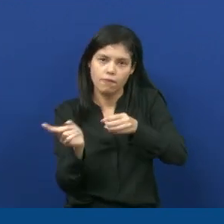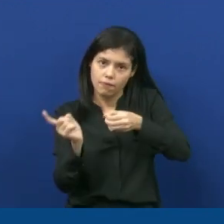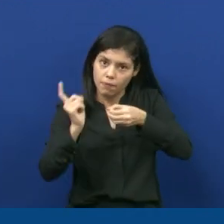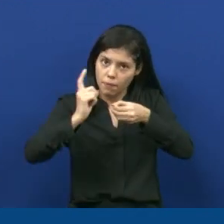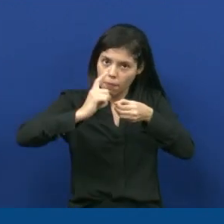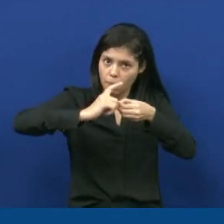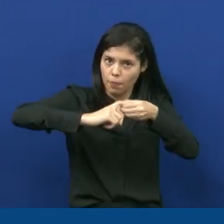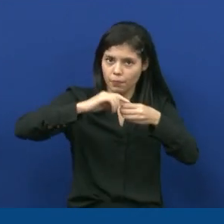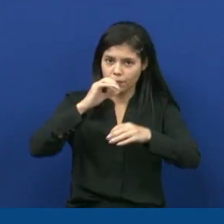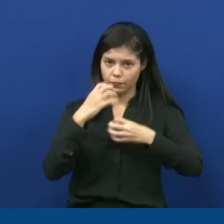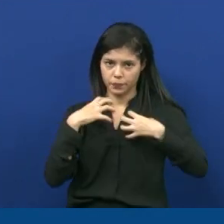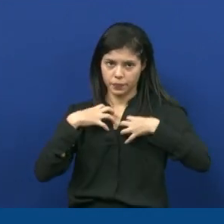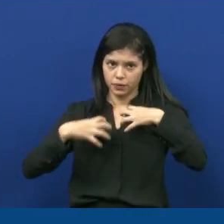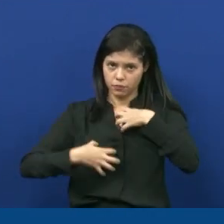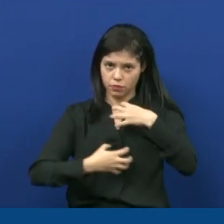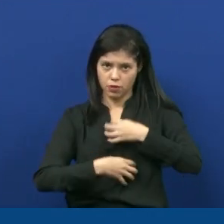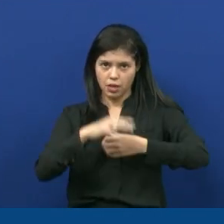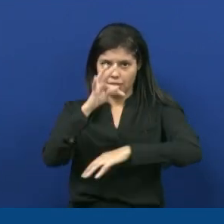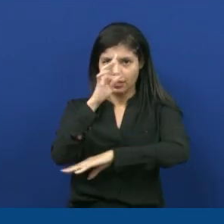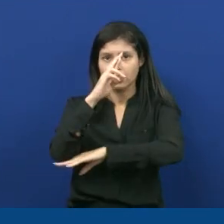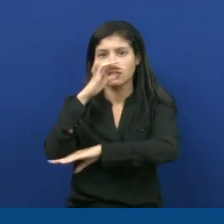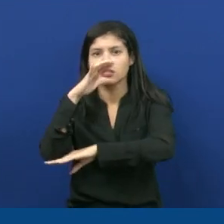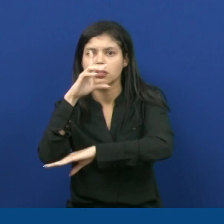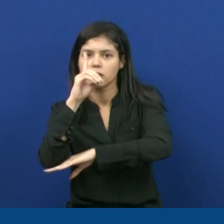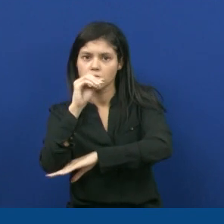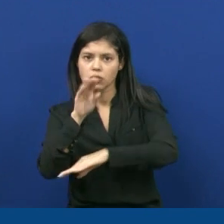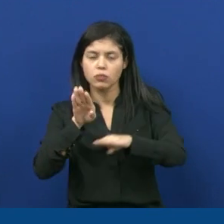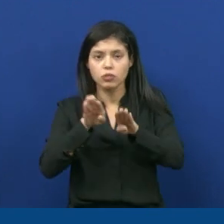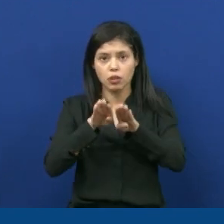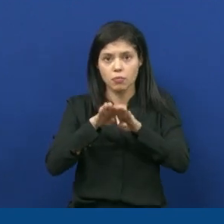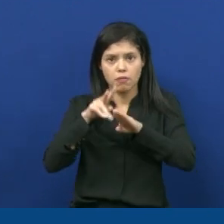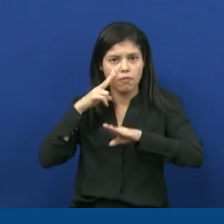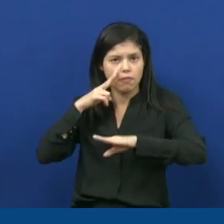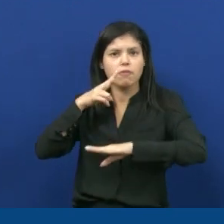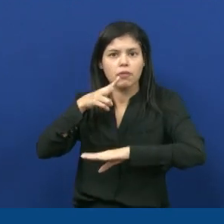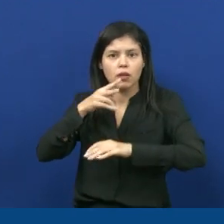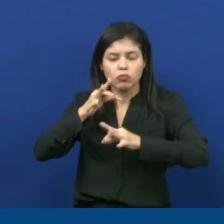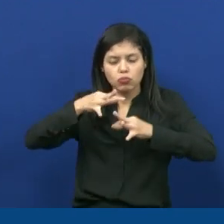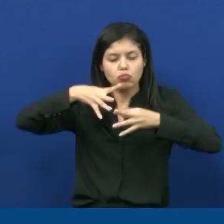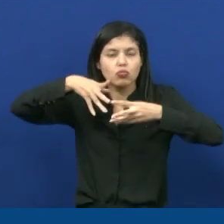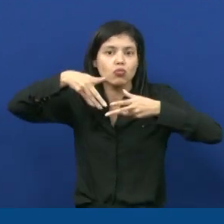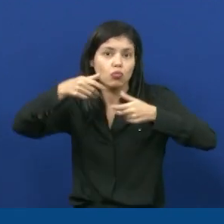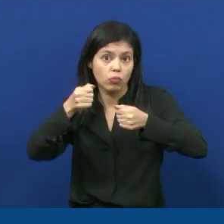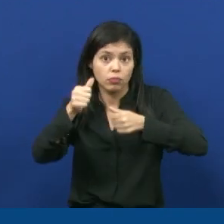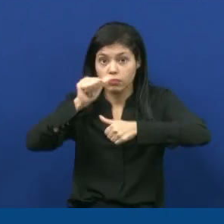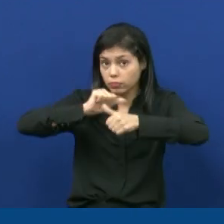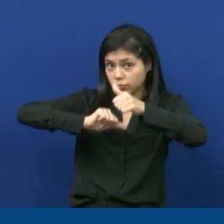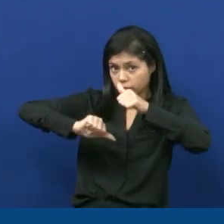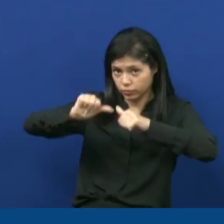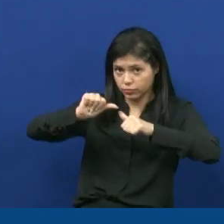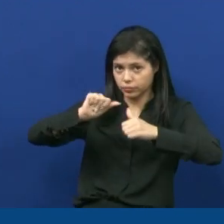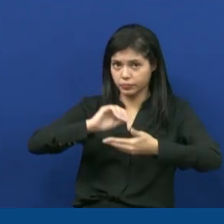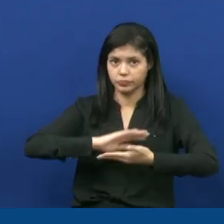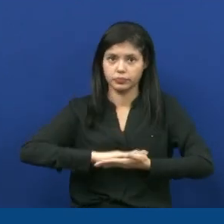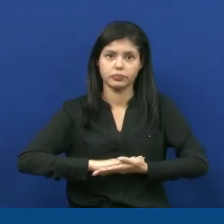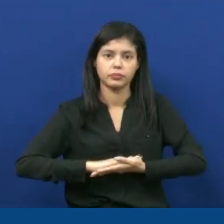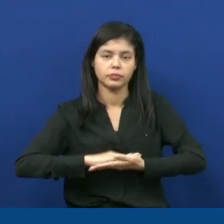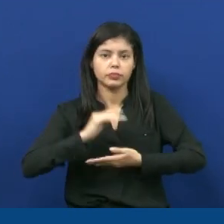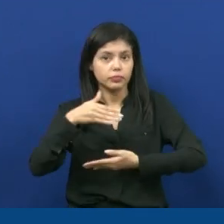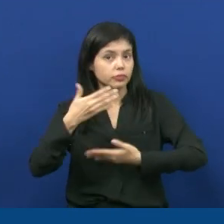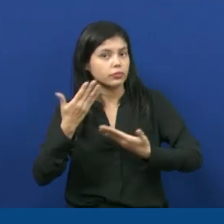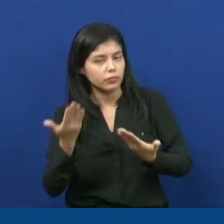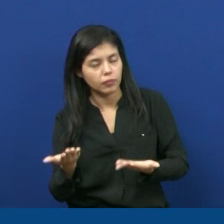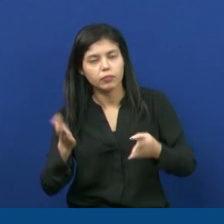os órgãos, até os tecidos, e lá vão acontecer todos os processos metabólicos.